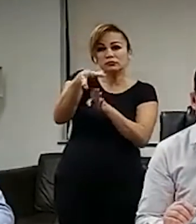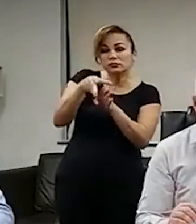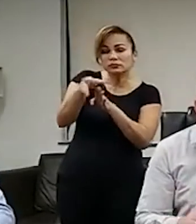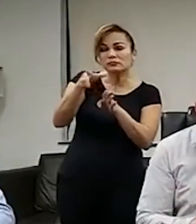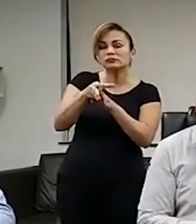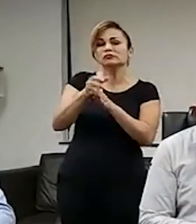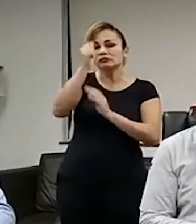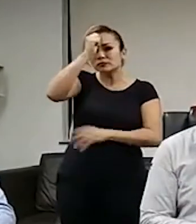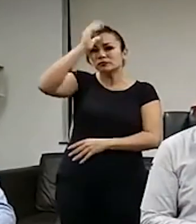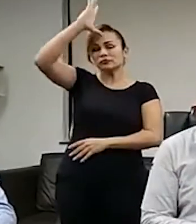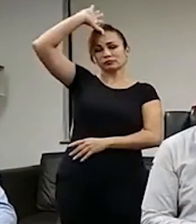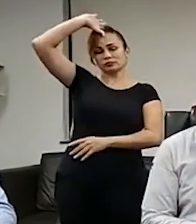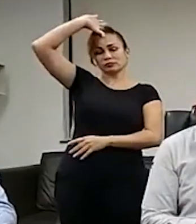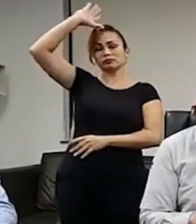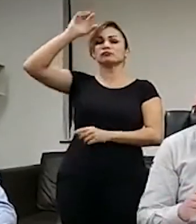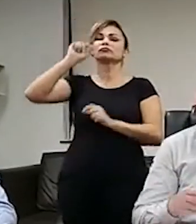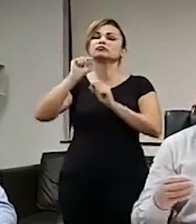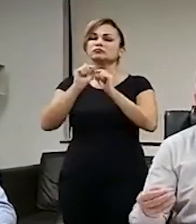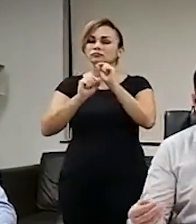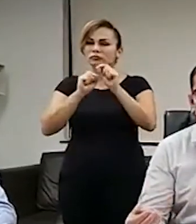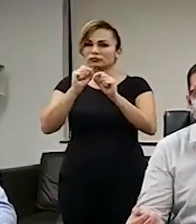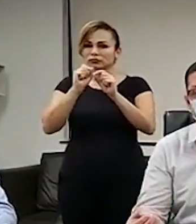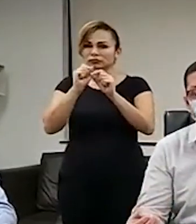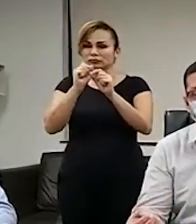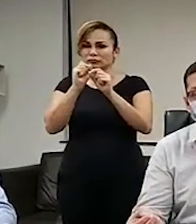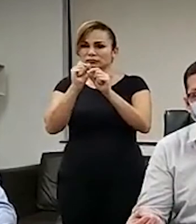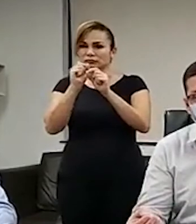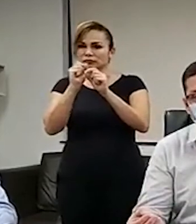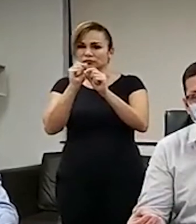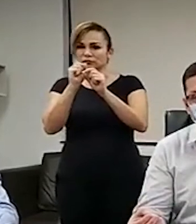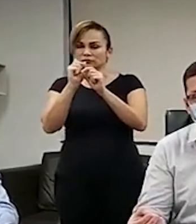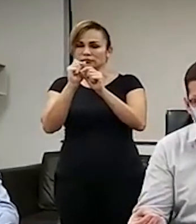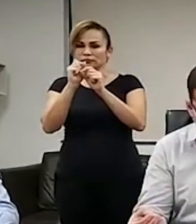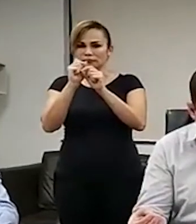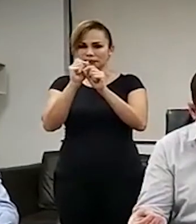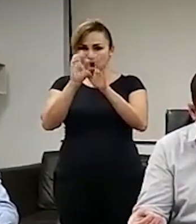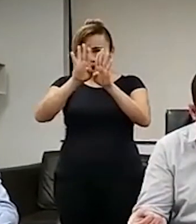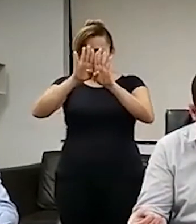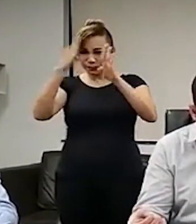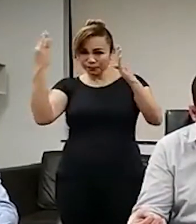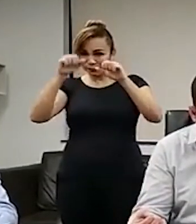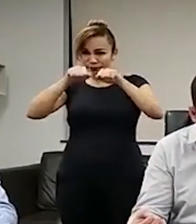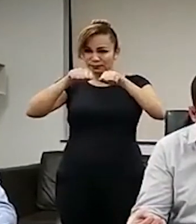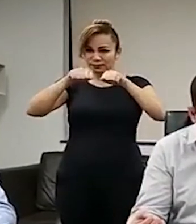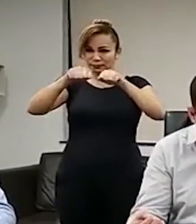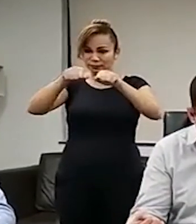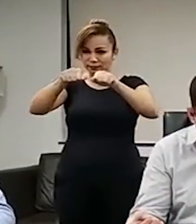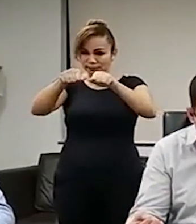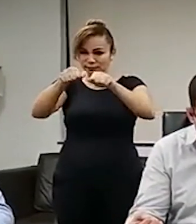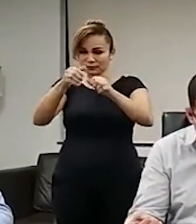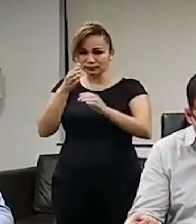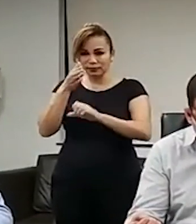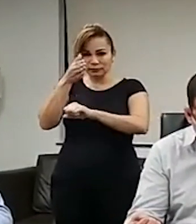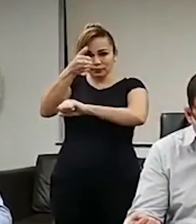Bombeiros, na entrada do supermercado, a gente tem que ter